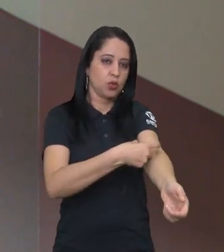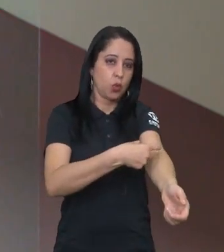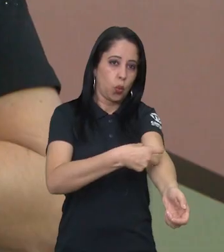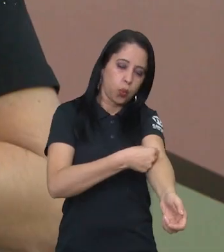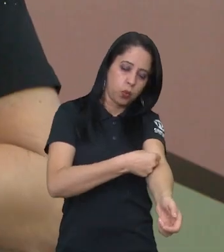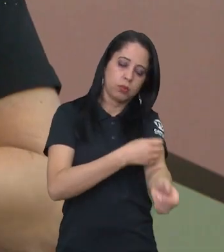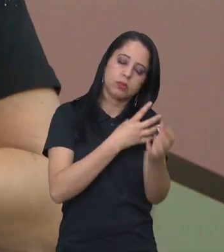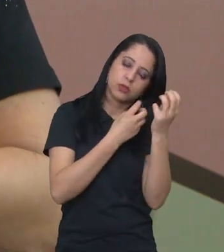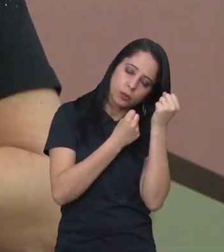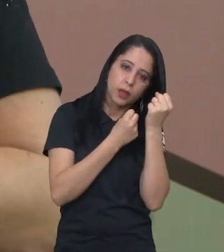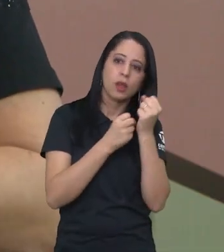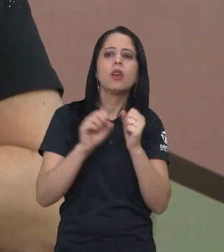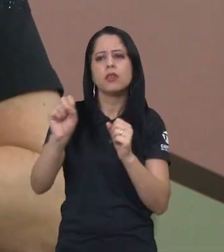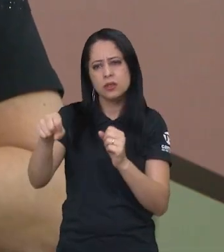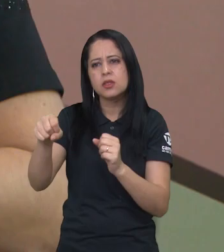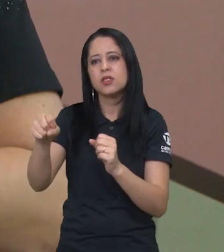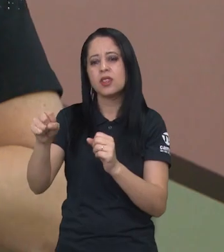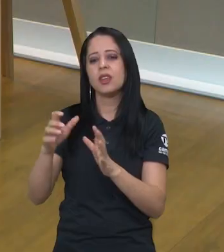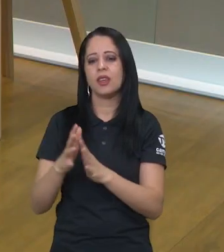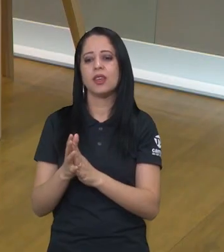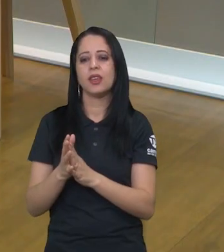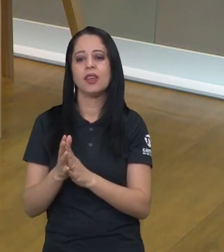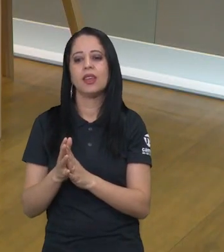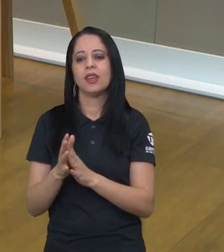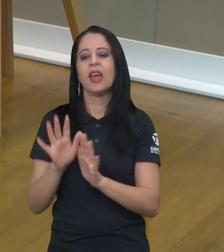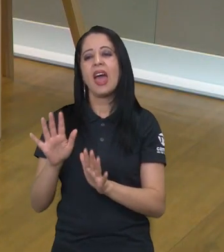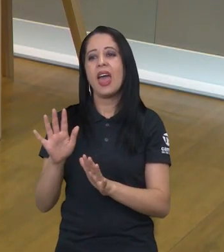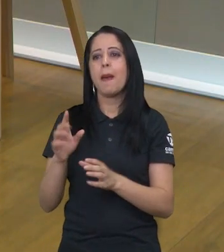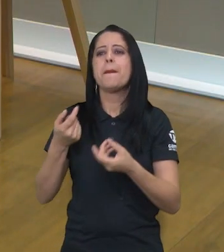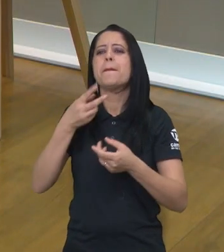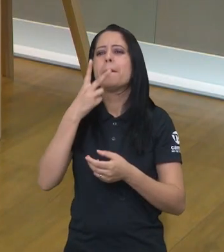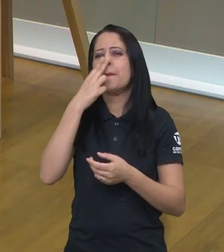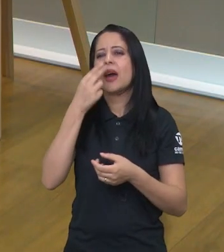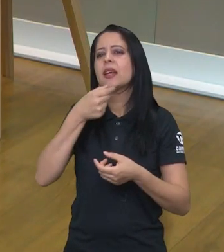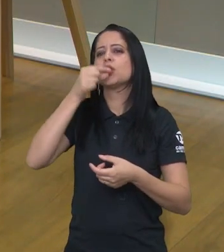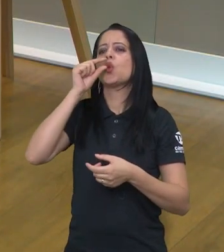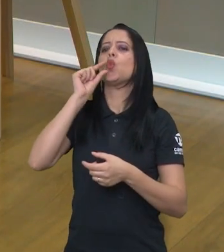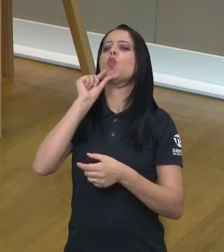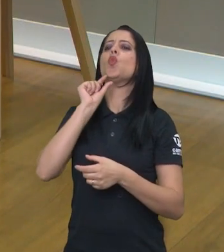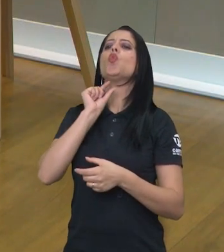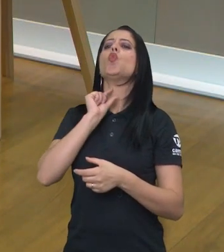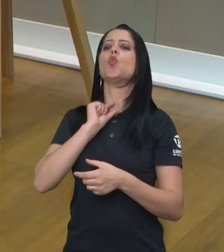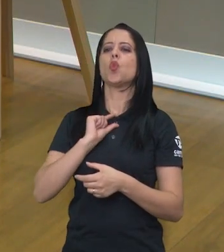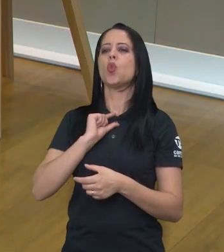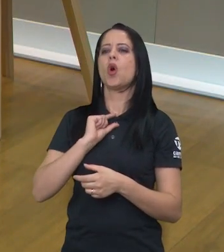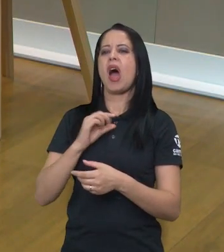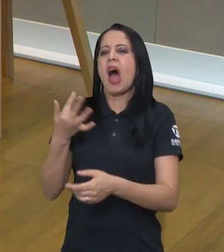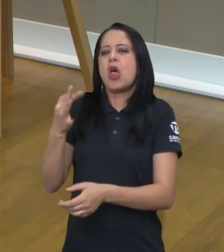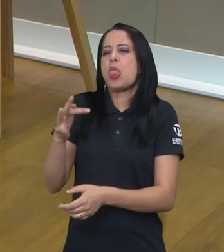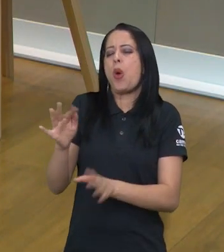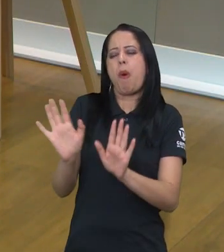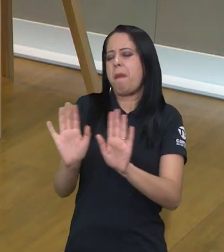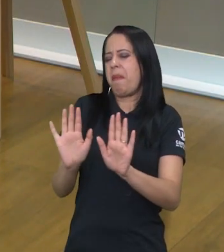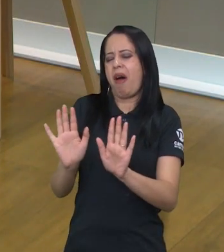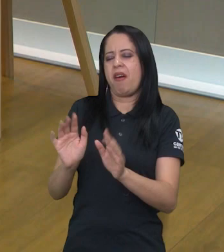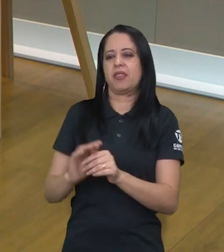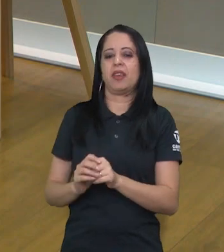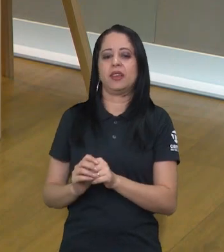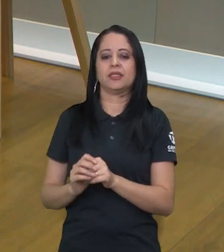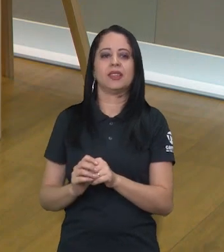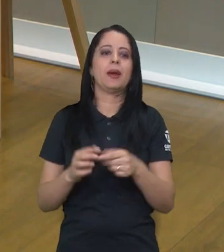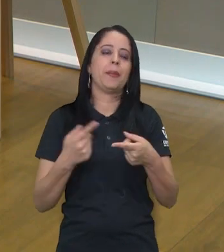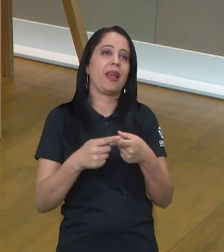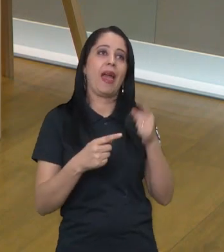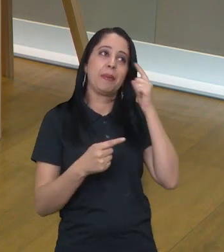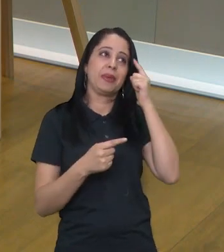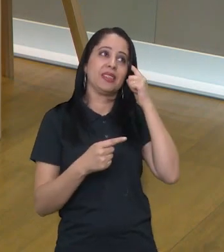uma sedação, é Tem uma como sedação se fosse leve? é como se fosse uma endoscopia. A paciente não vai sentir, não sente nada. Porque quando a gente pensa